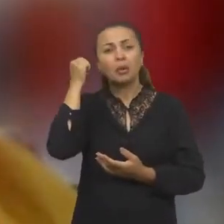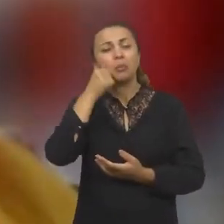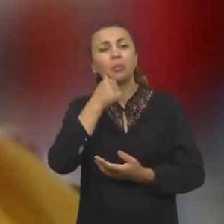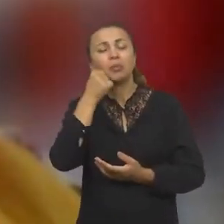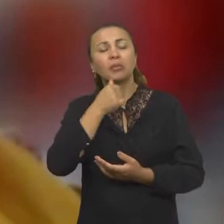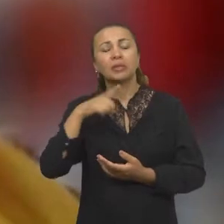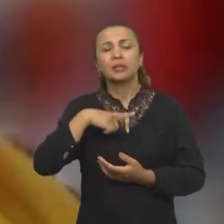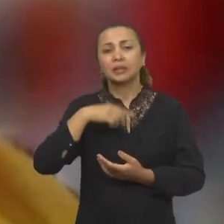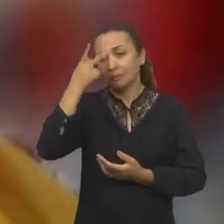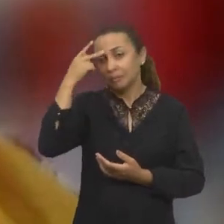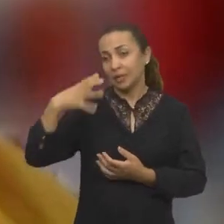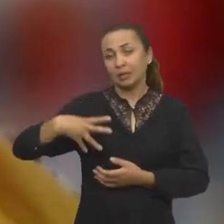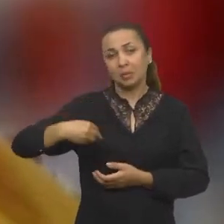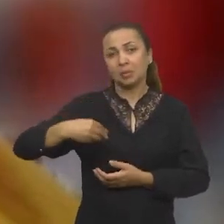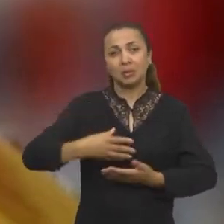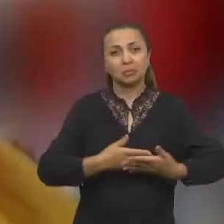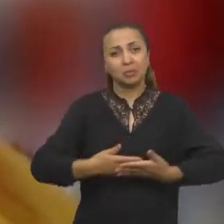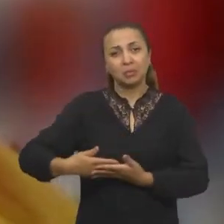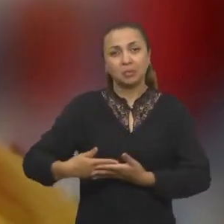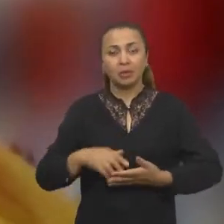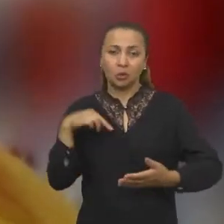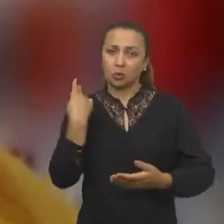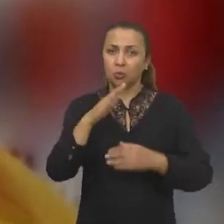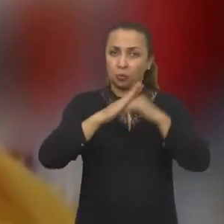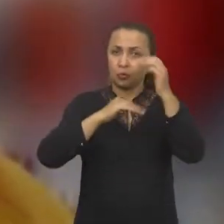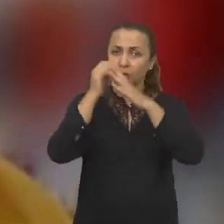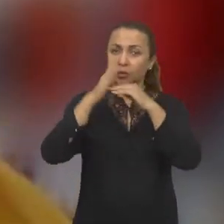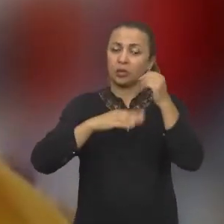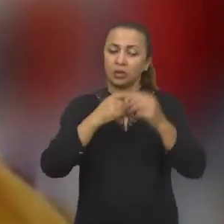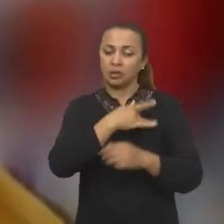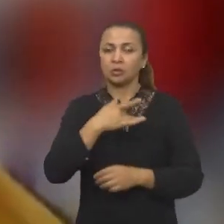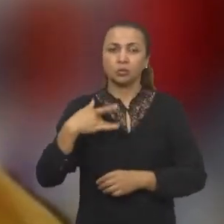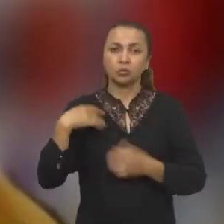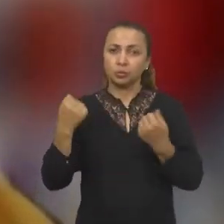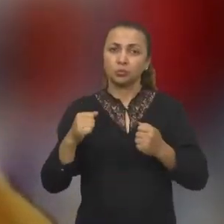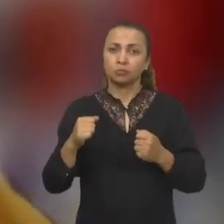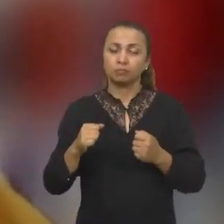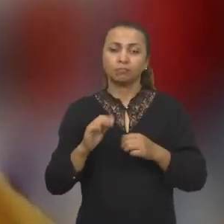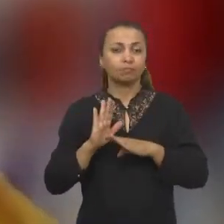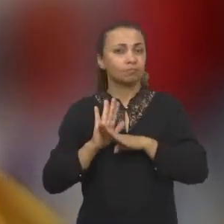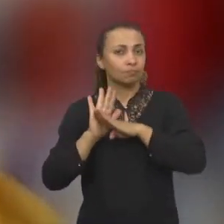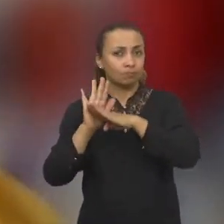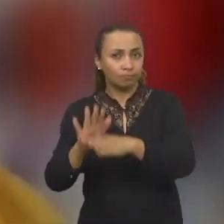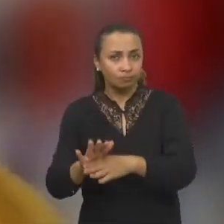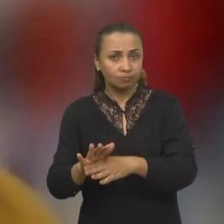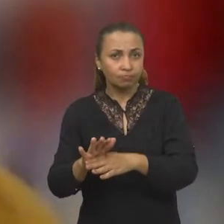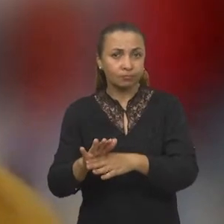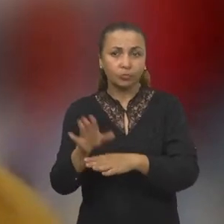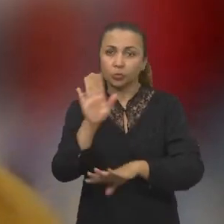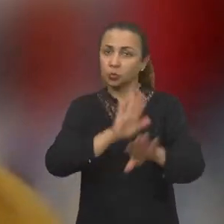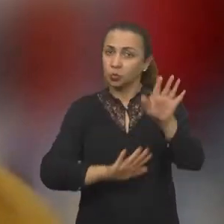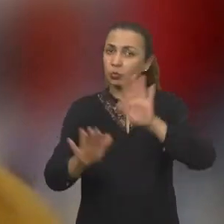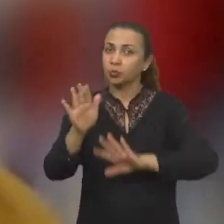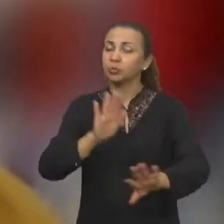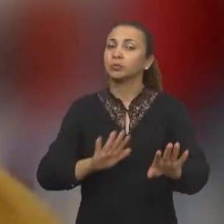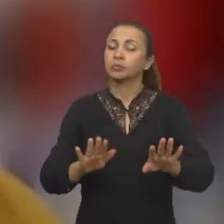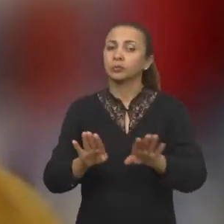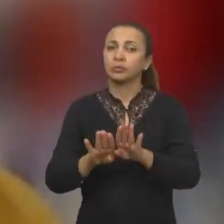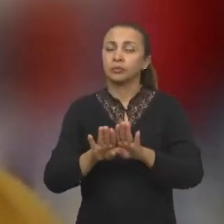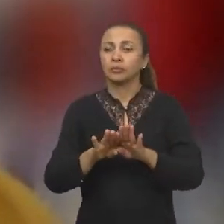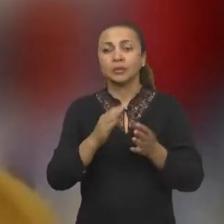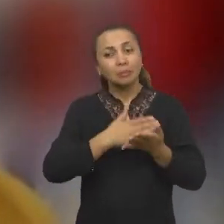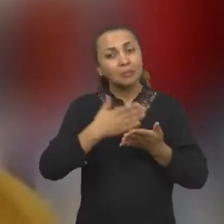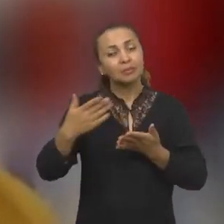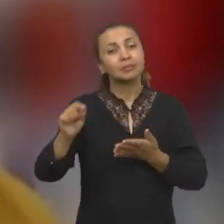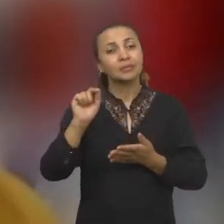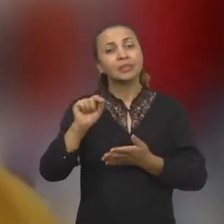do conhecimento, ou a partir do significado que tem a amamentação para aquela mulher, né? E aí eu coloco também, a gente não